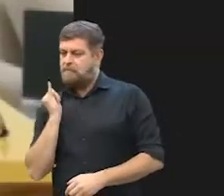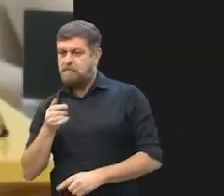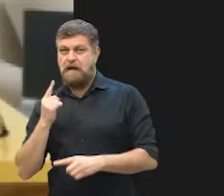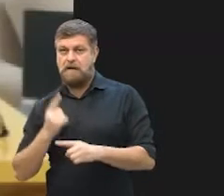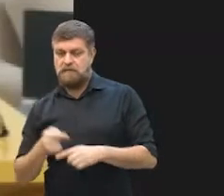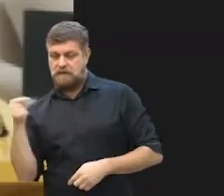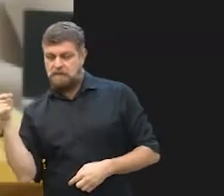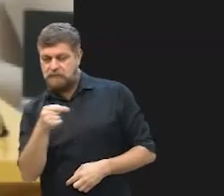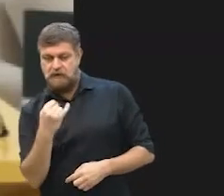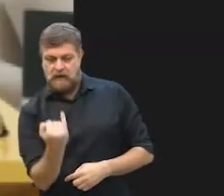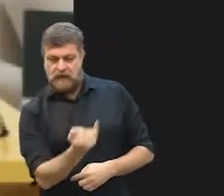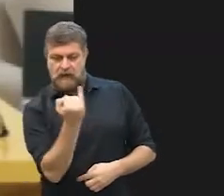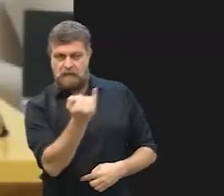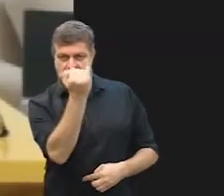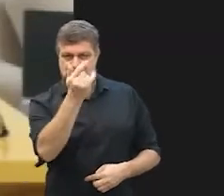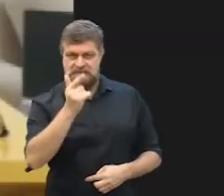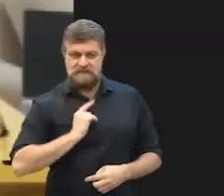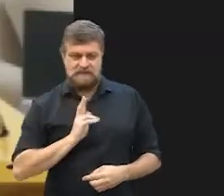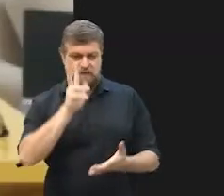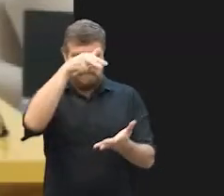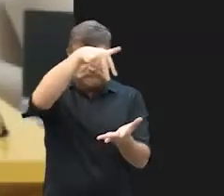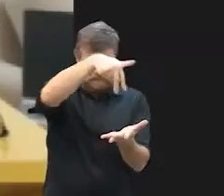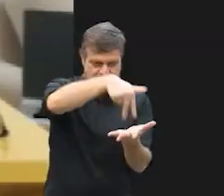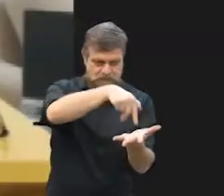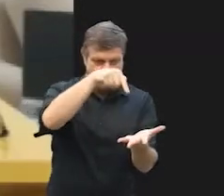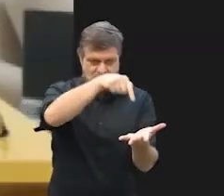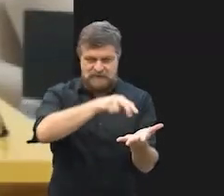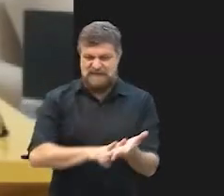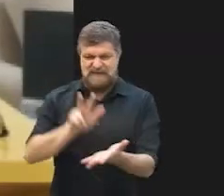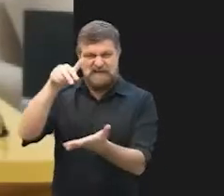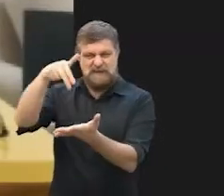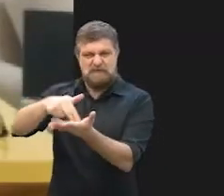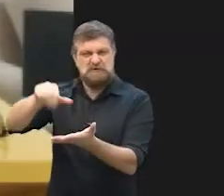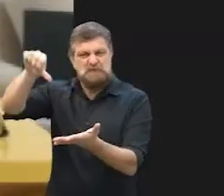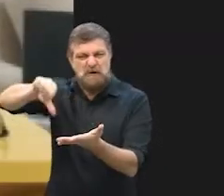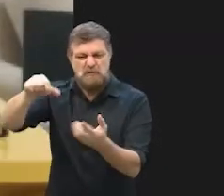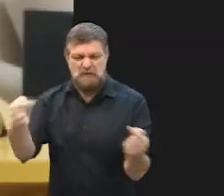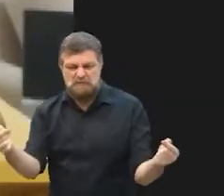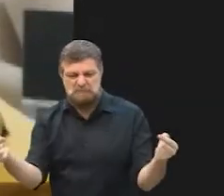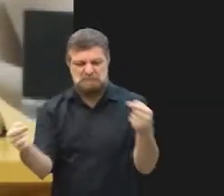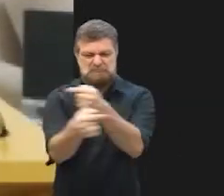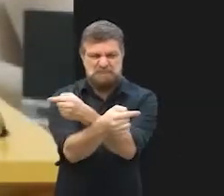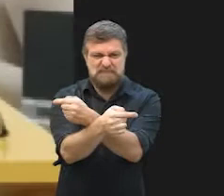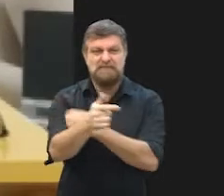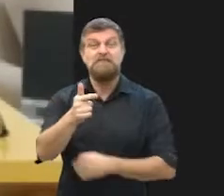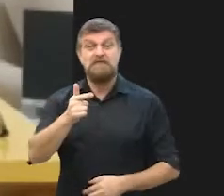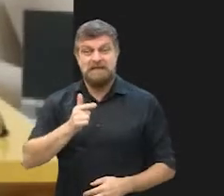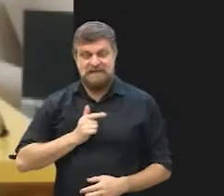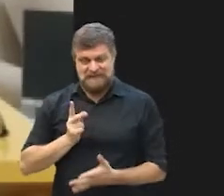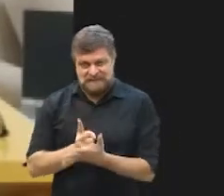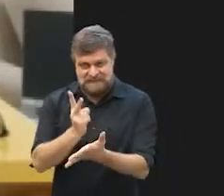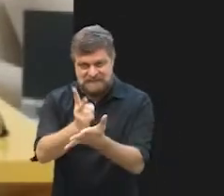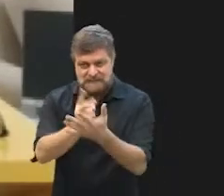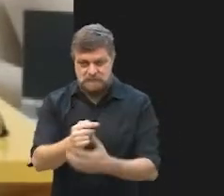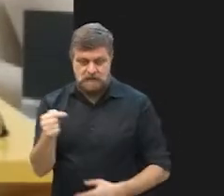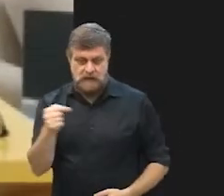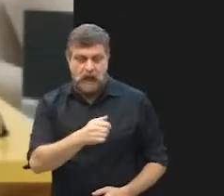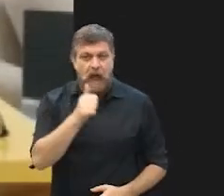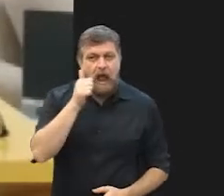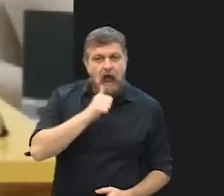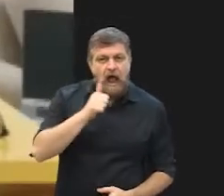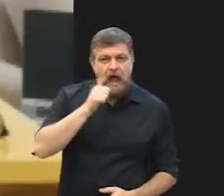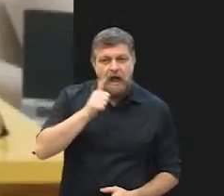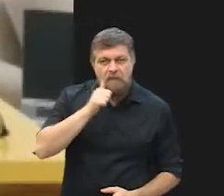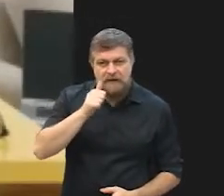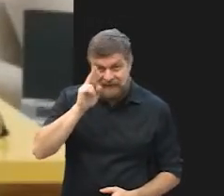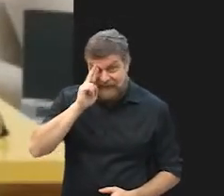que a importância desse antagonista, porque há esse equilíbrio entre protagonista e antagonista. E essa senhora, que é a